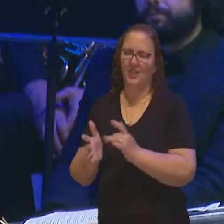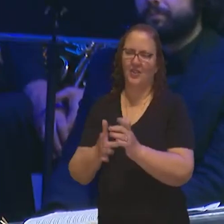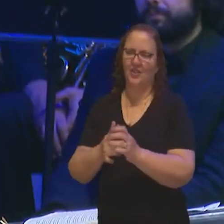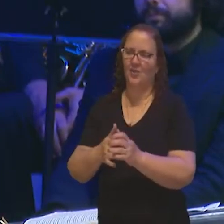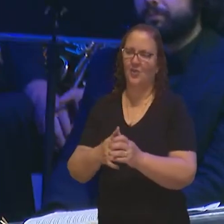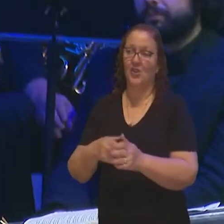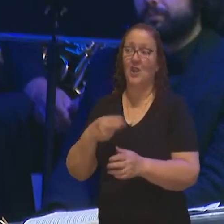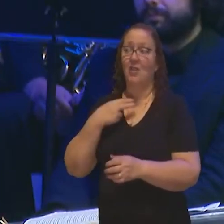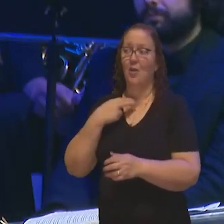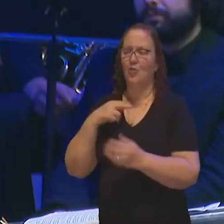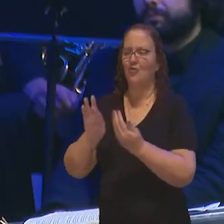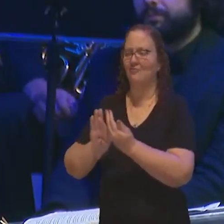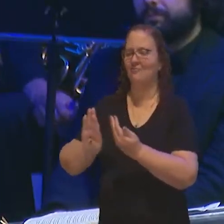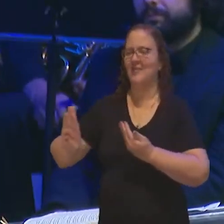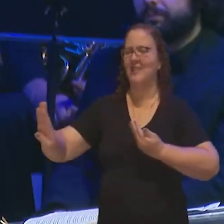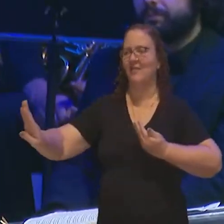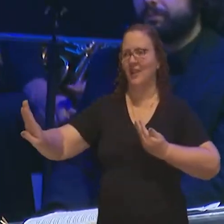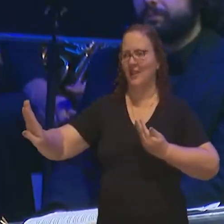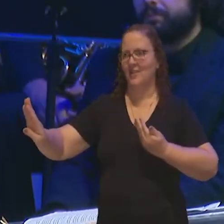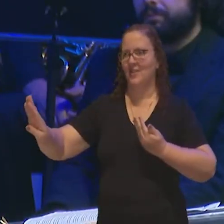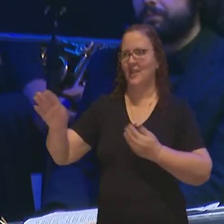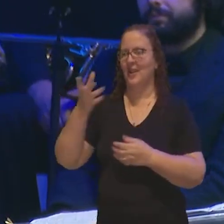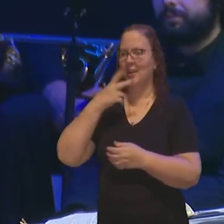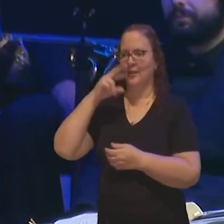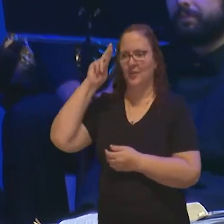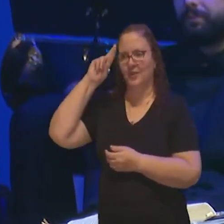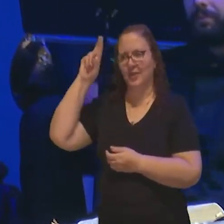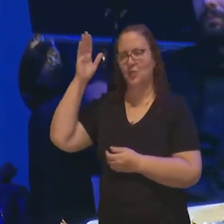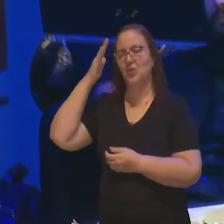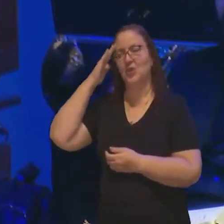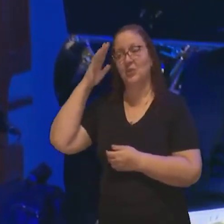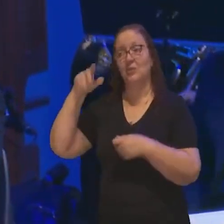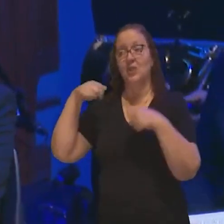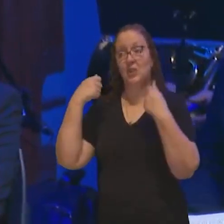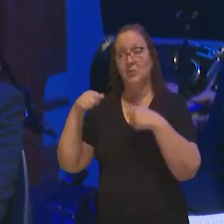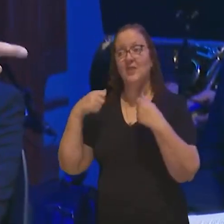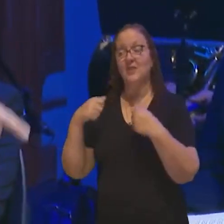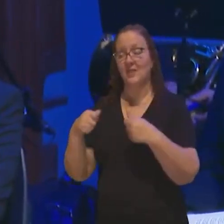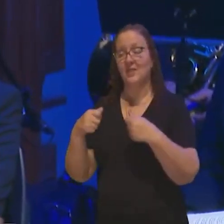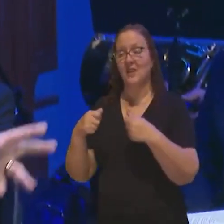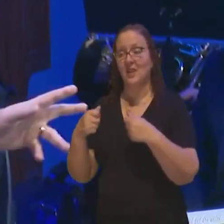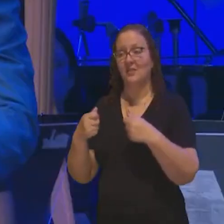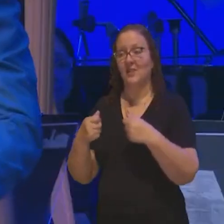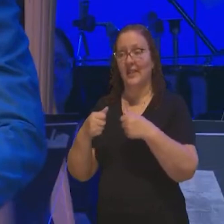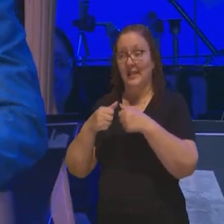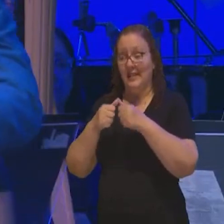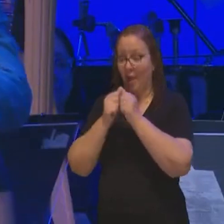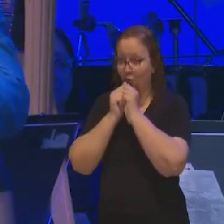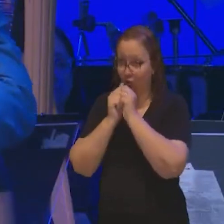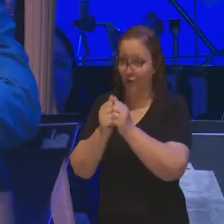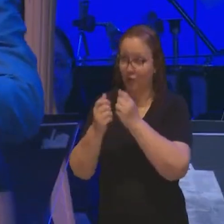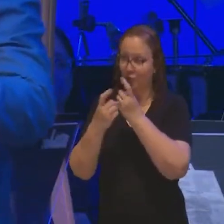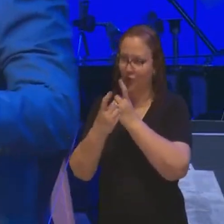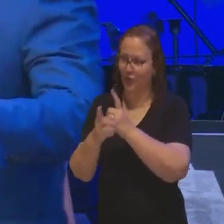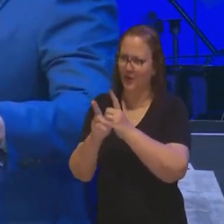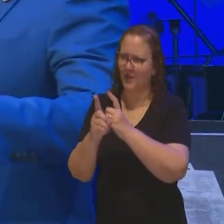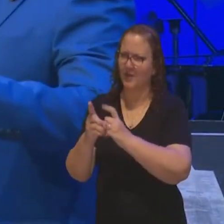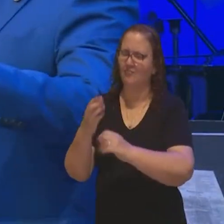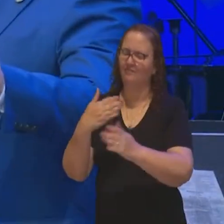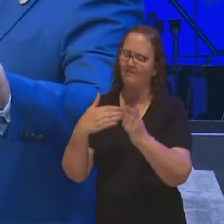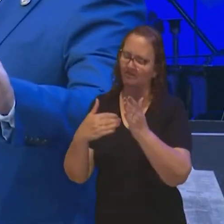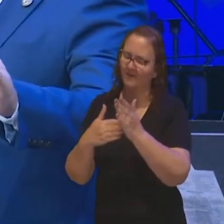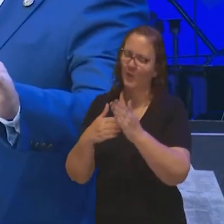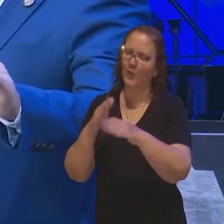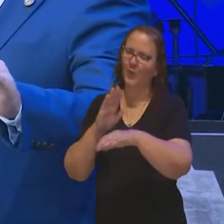presença do Senhor. Ele reconheceu que ele deveria estar no primeiro momento, no segundo, no terceiro, no quarto, no quinto,